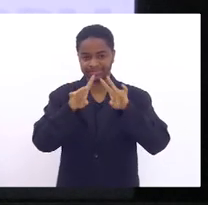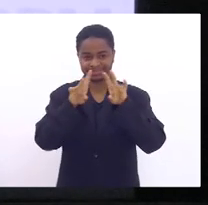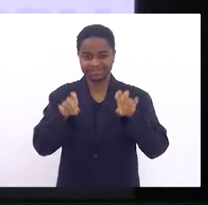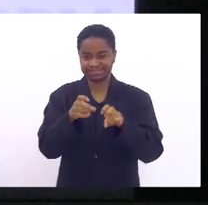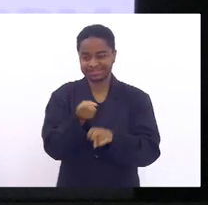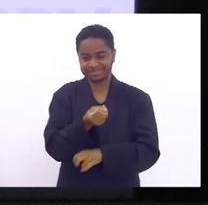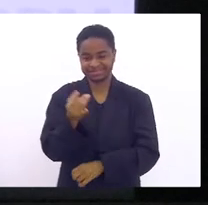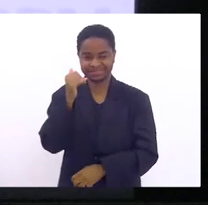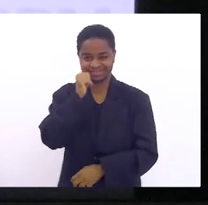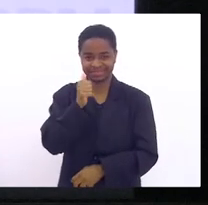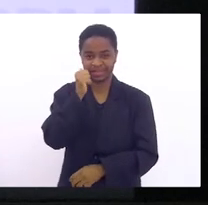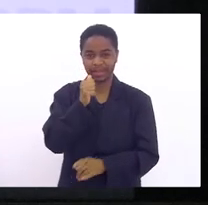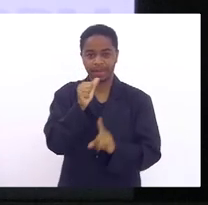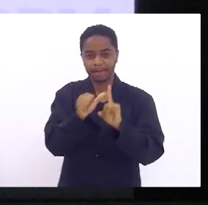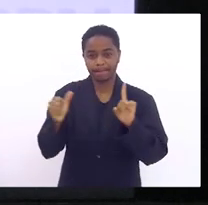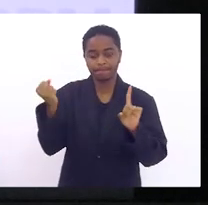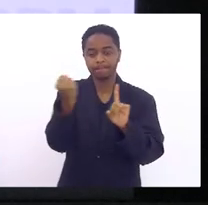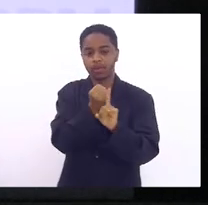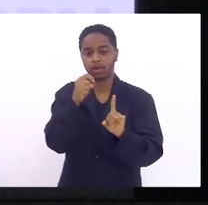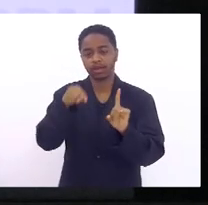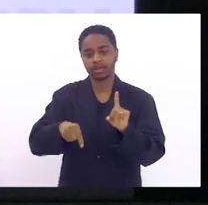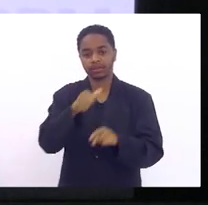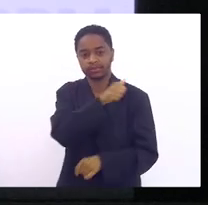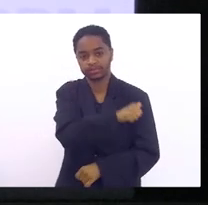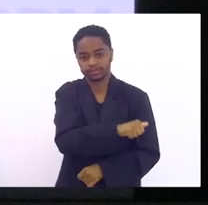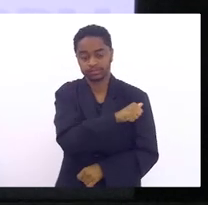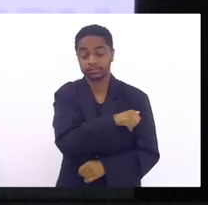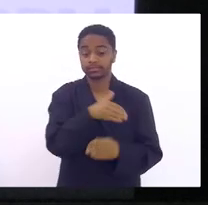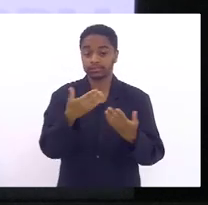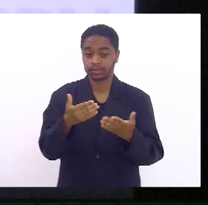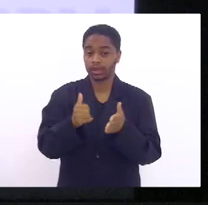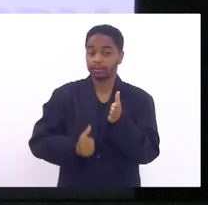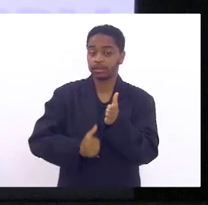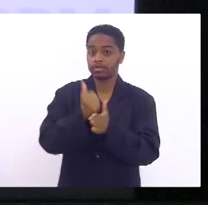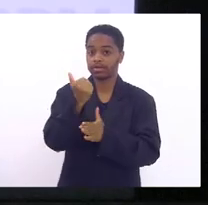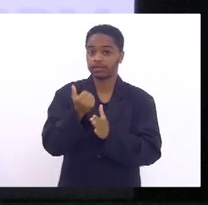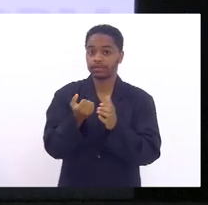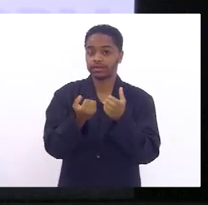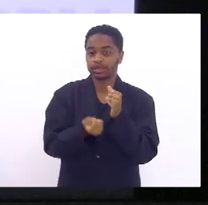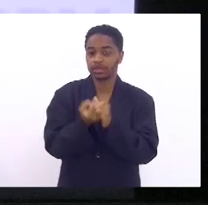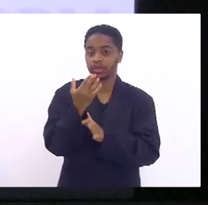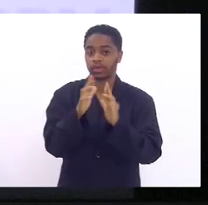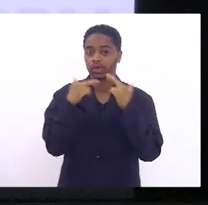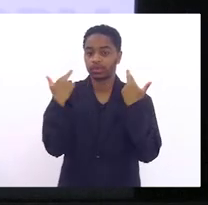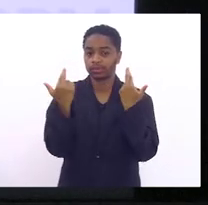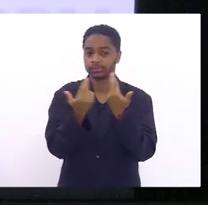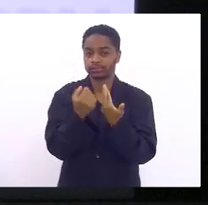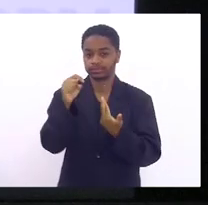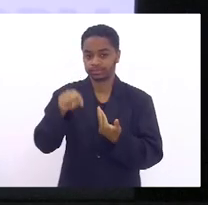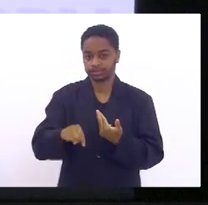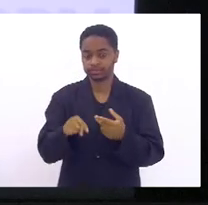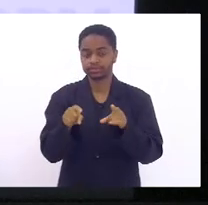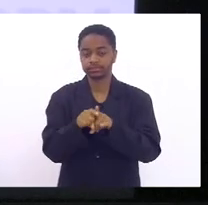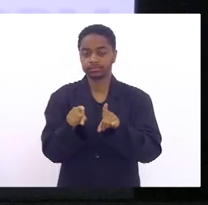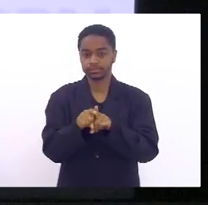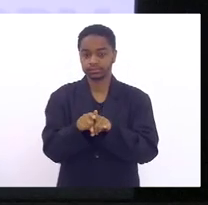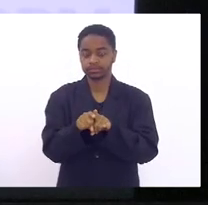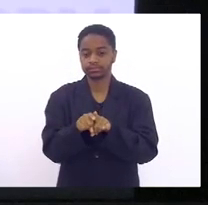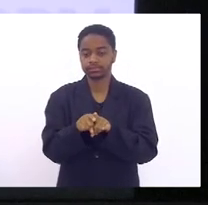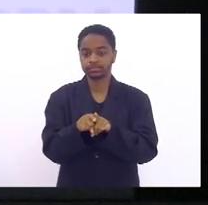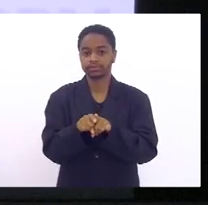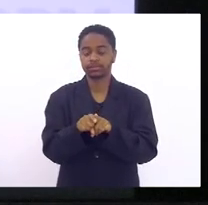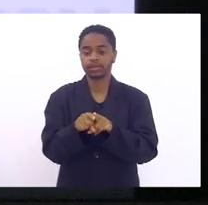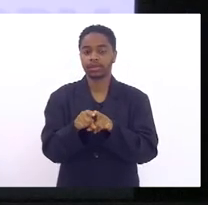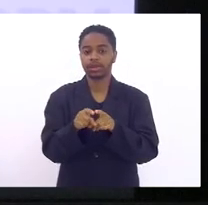assassinadas no Rio de Janeiro Então essa foi a primeira audiência que realizamos além das audiências